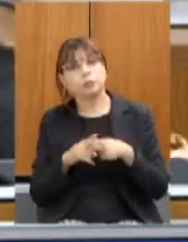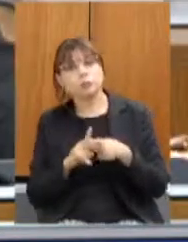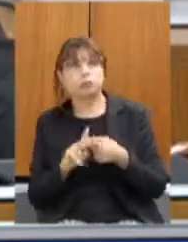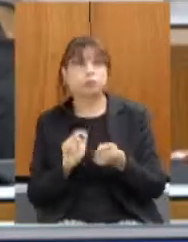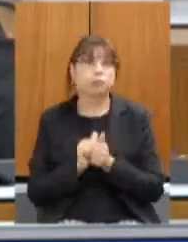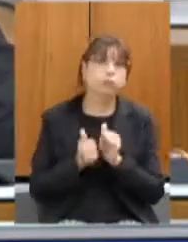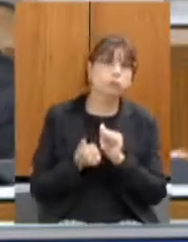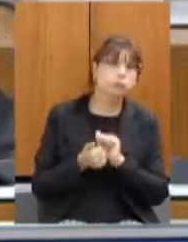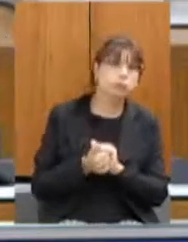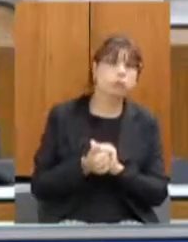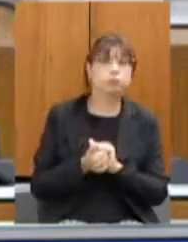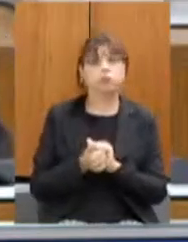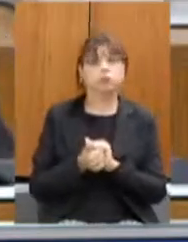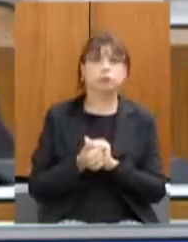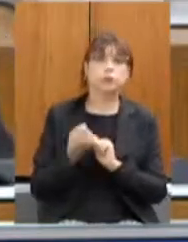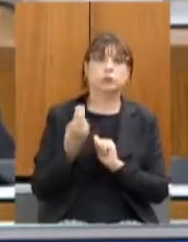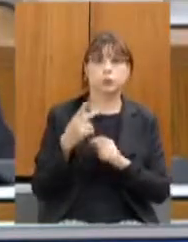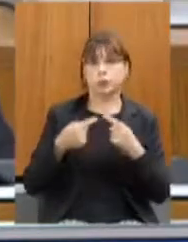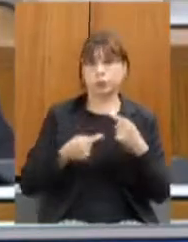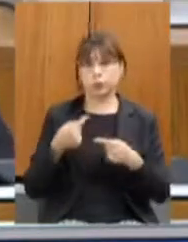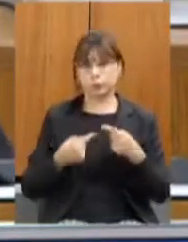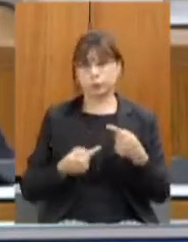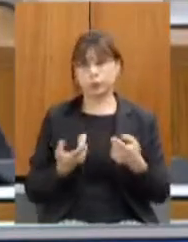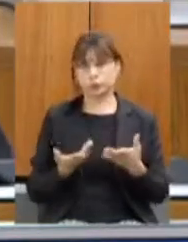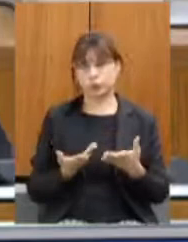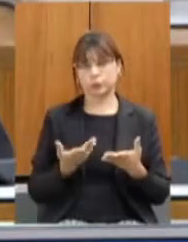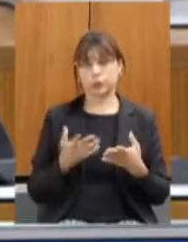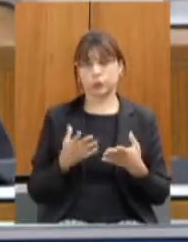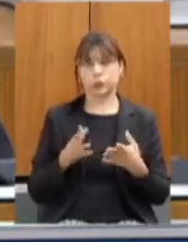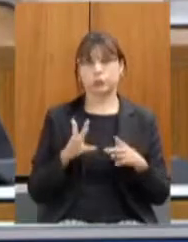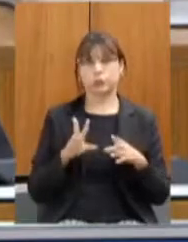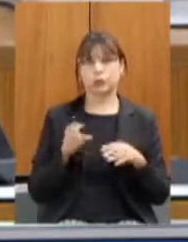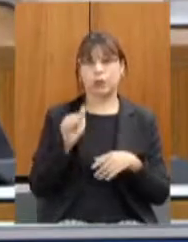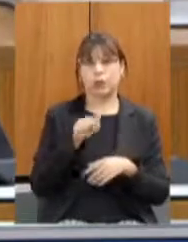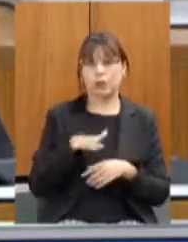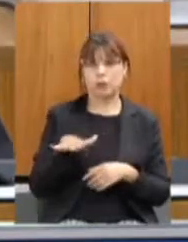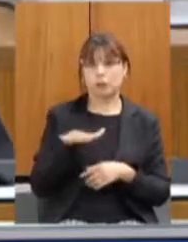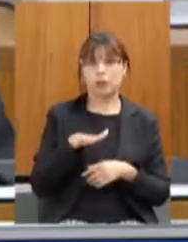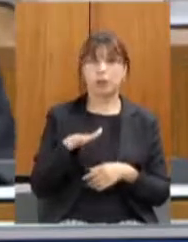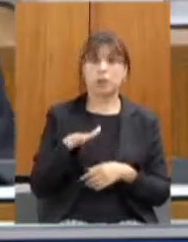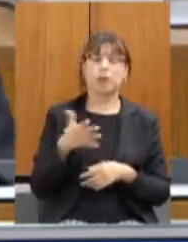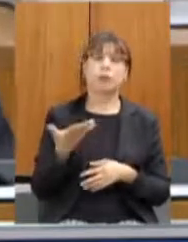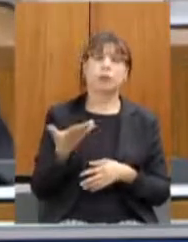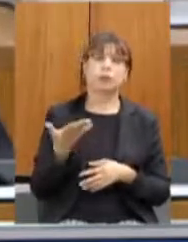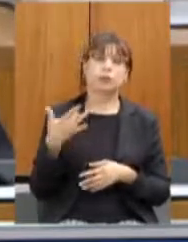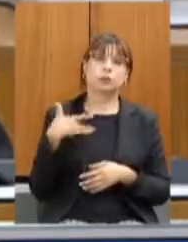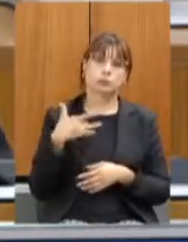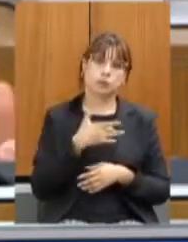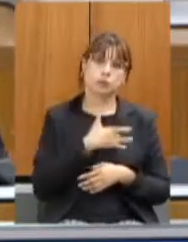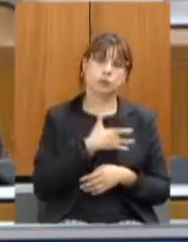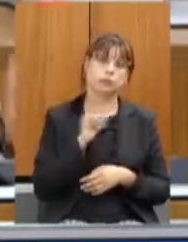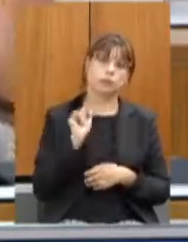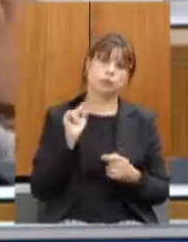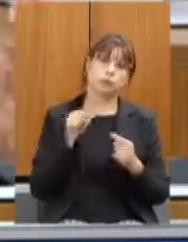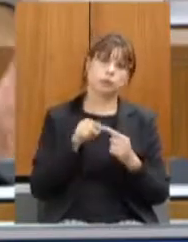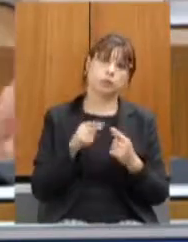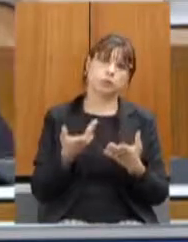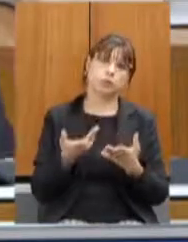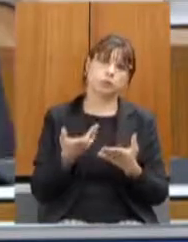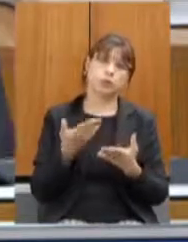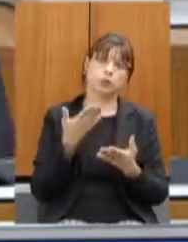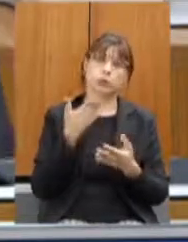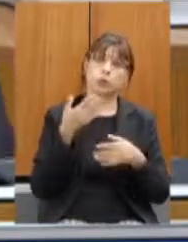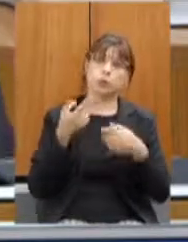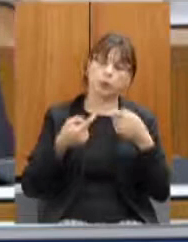ou então alguma política dentro da saúde né então isso vai é combinar com uma